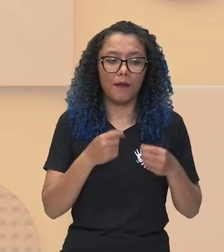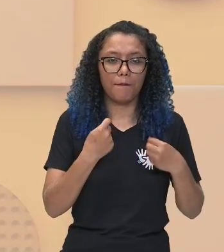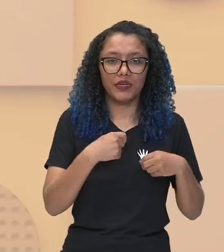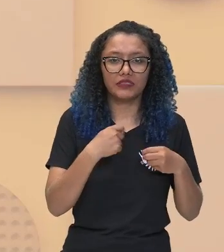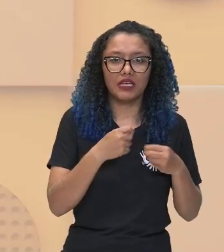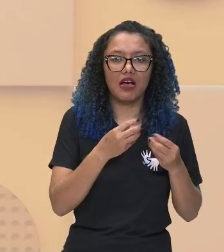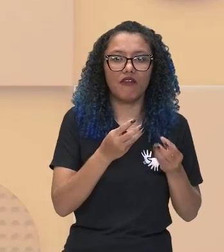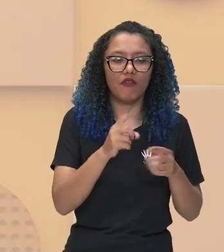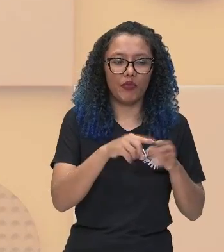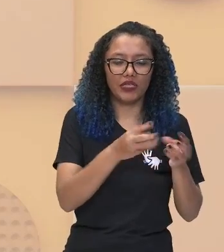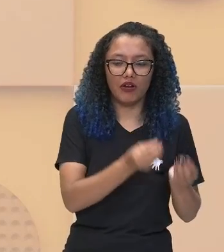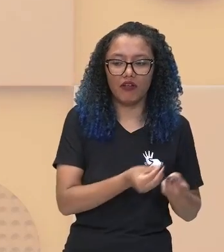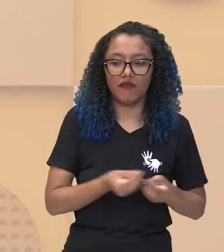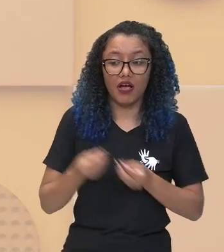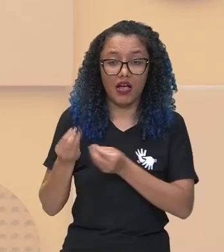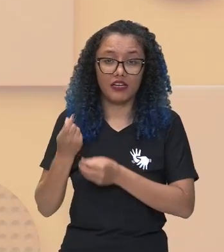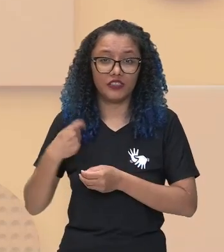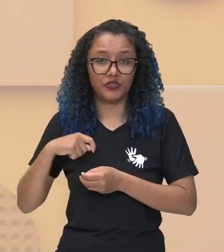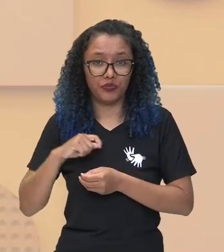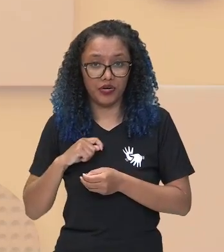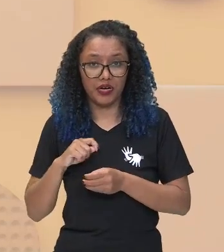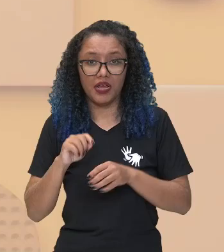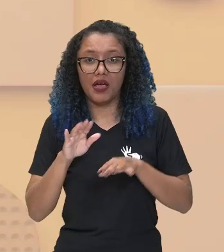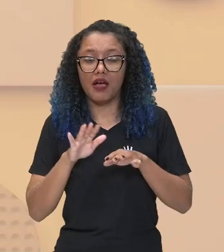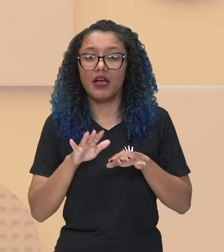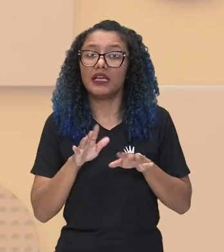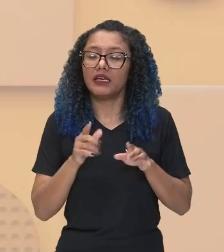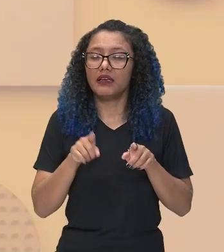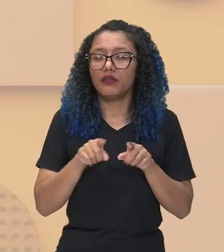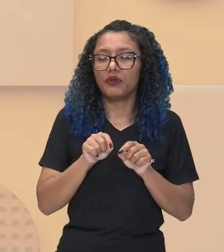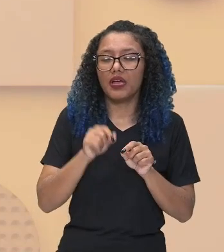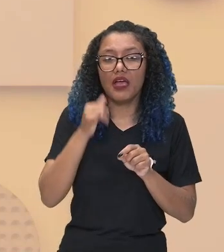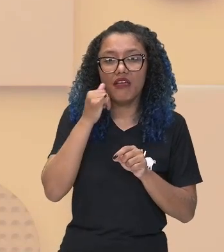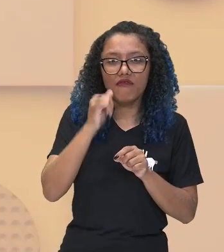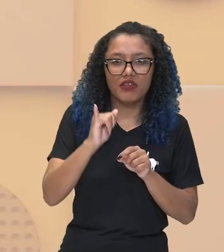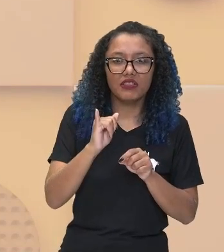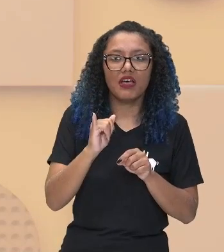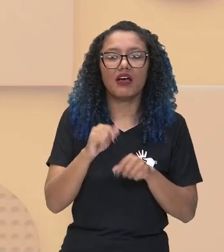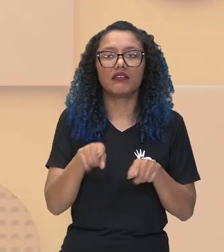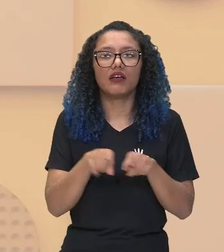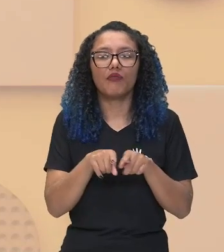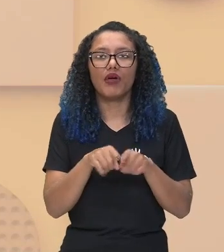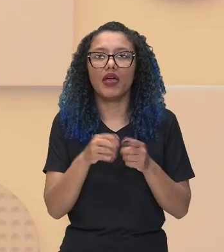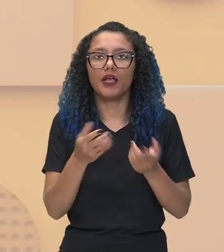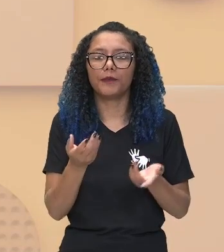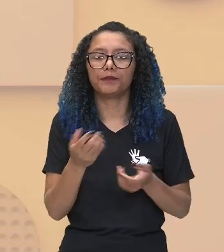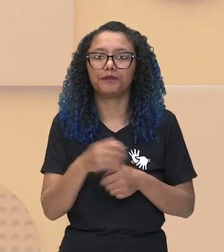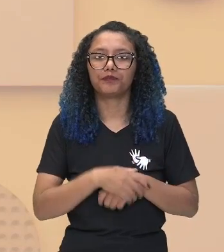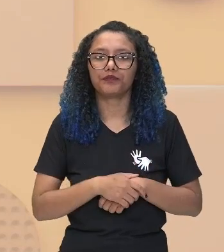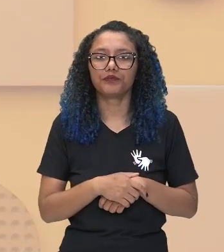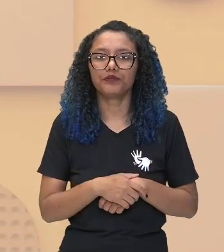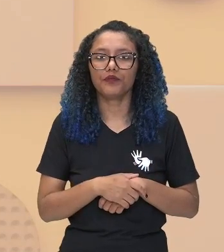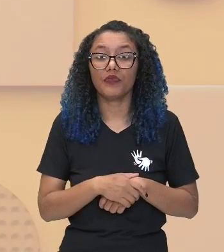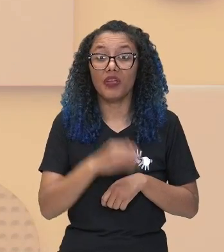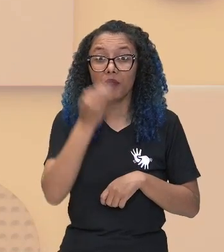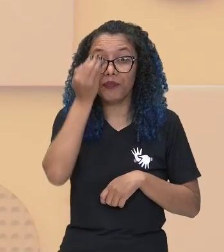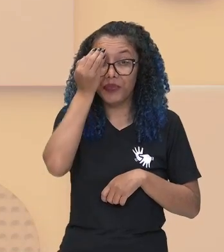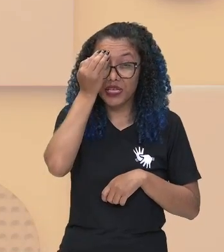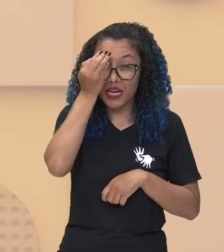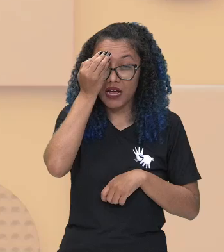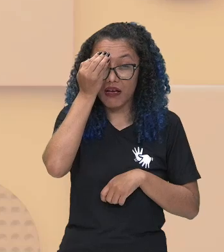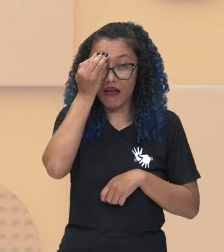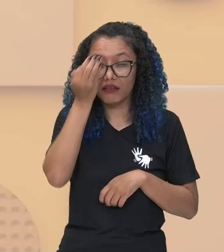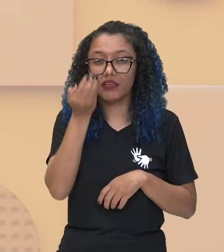a Espanha. Havia também outro detalhe, né, de eles evitarem ali a questão de serem atacados por piratas